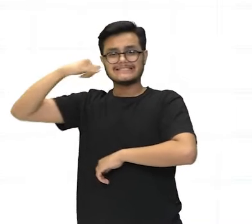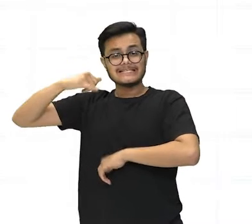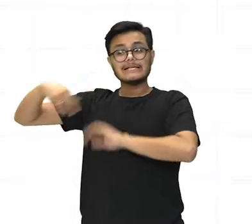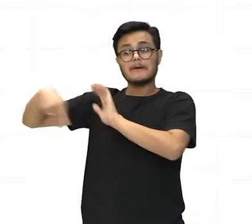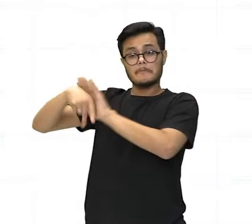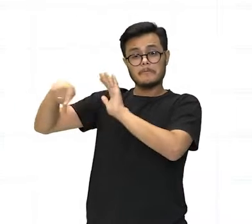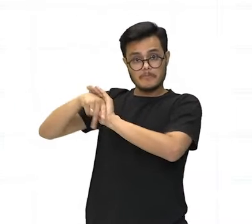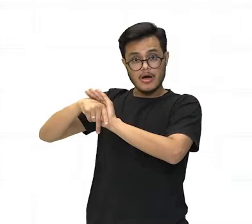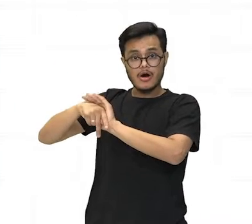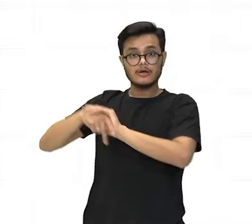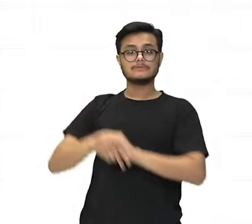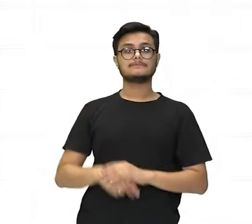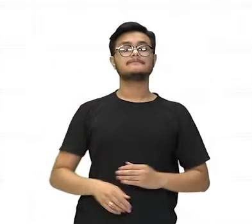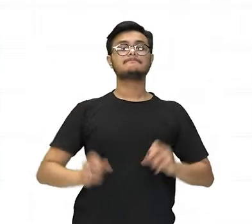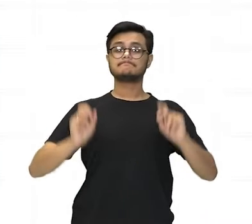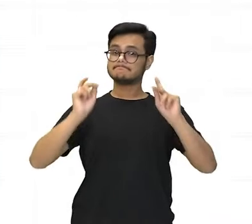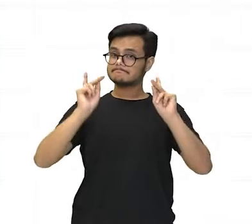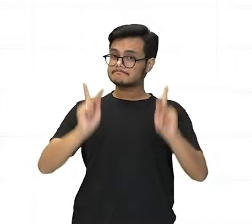emergência